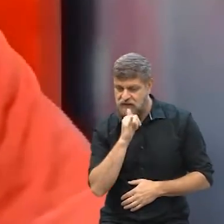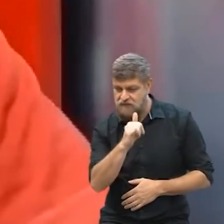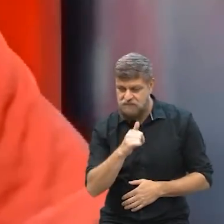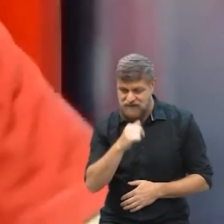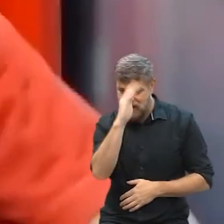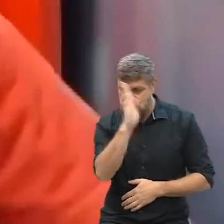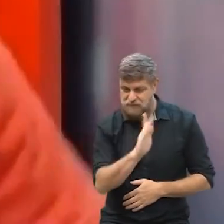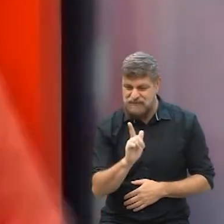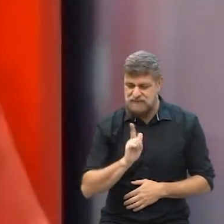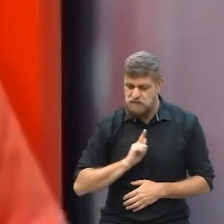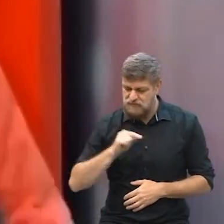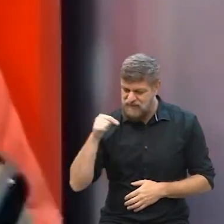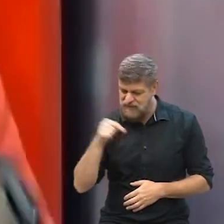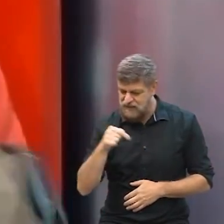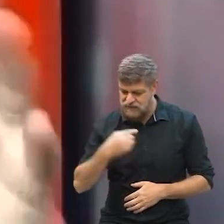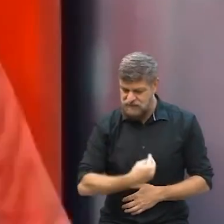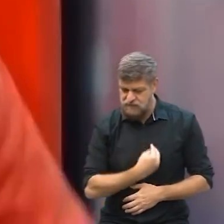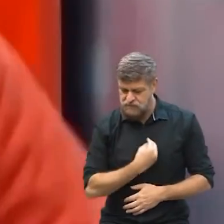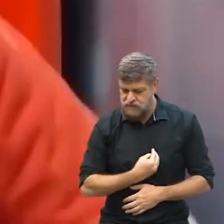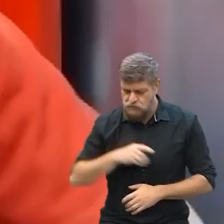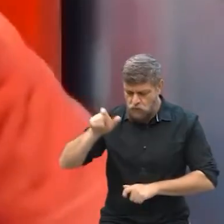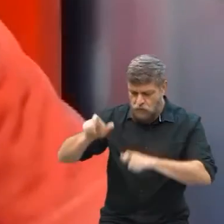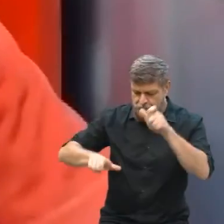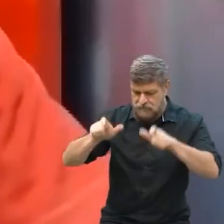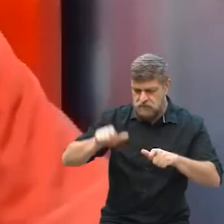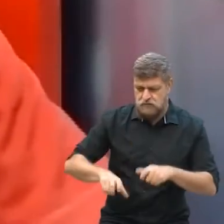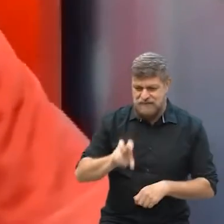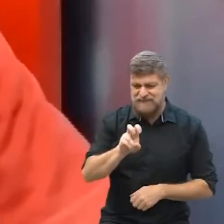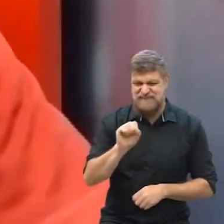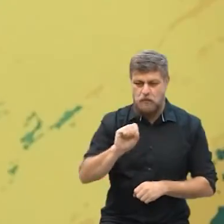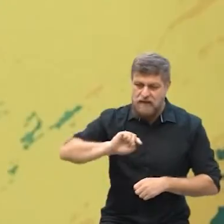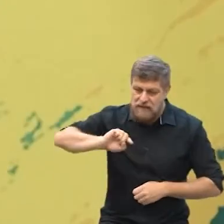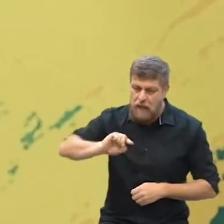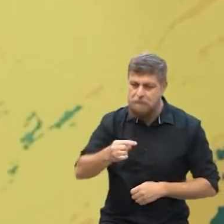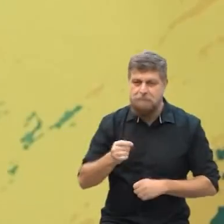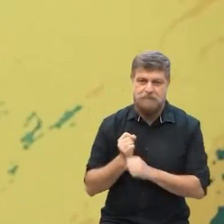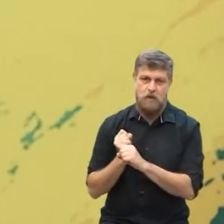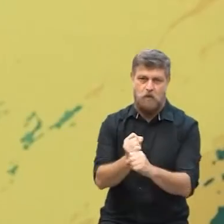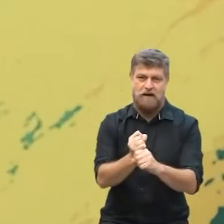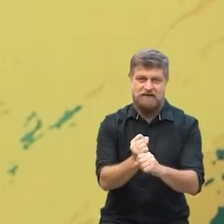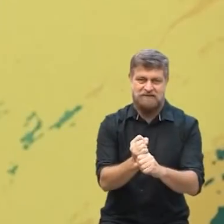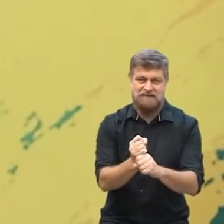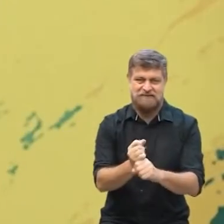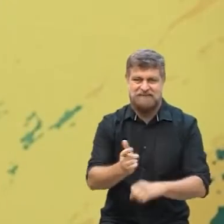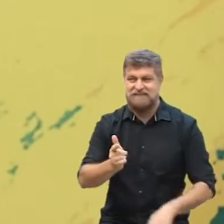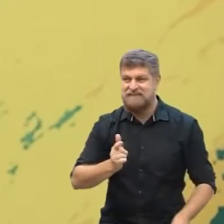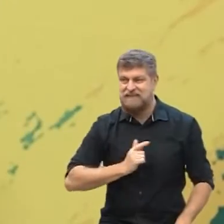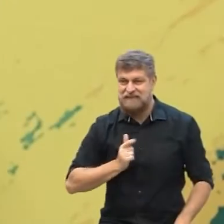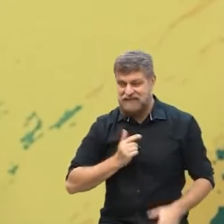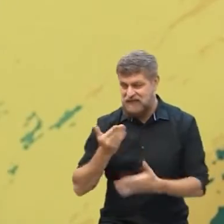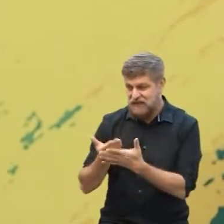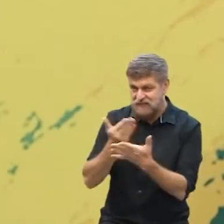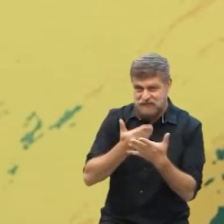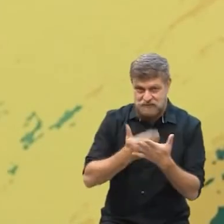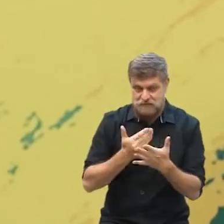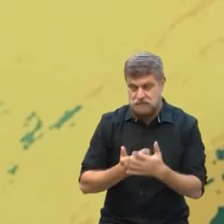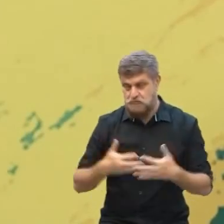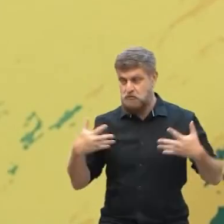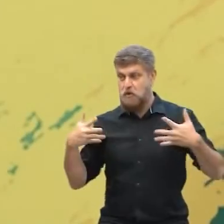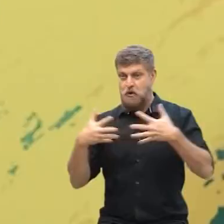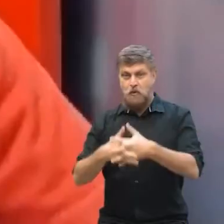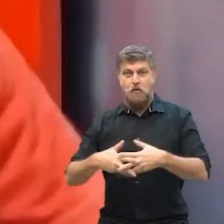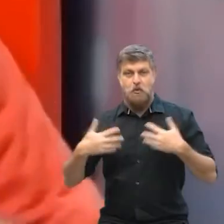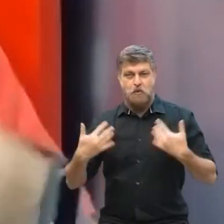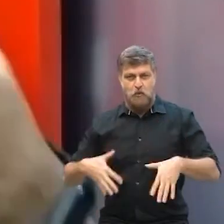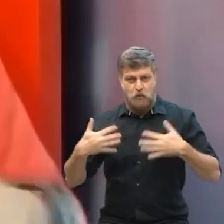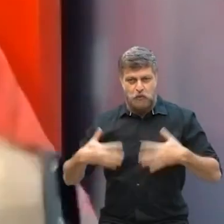de, seguramente mais de 50 mil anos. Puxa vida! E alguns estudos um pouco mais